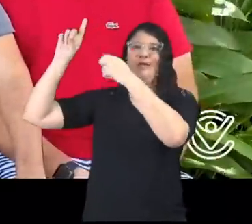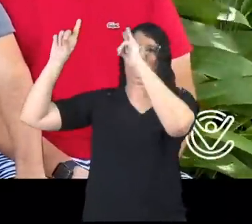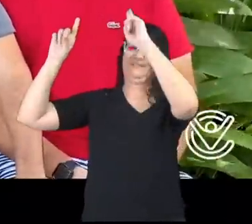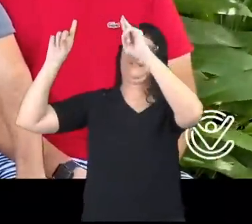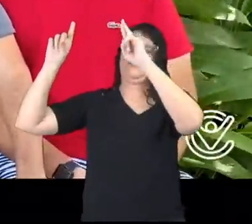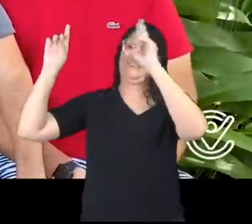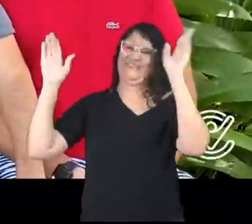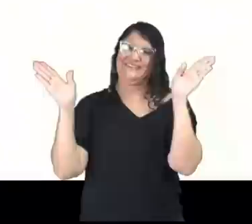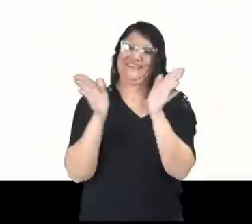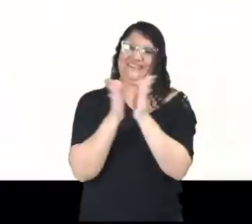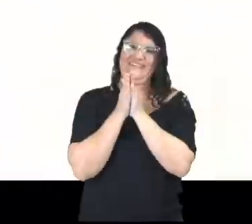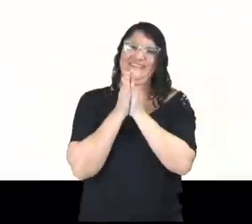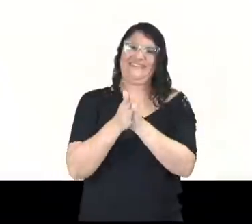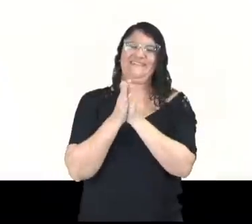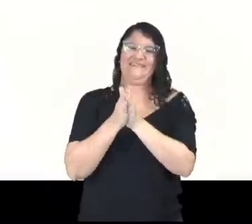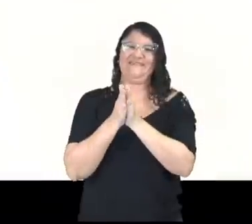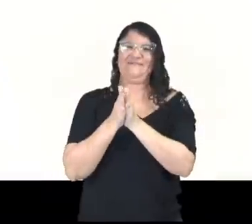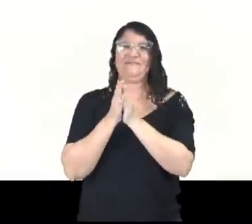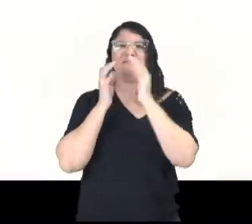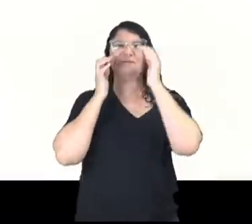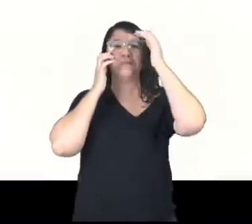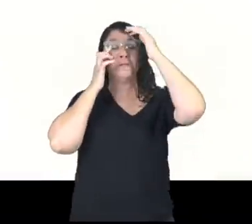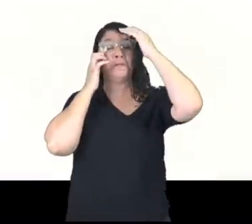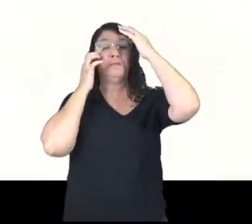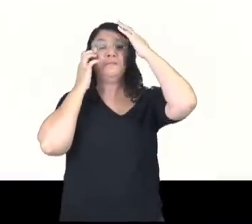Amém. Amém.